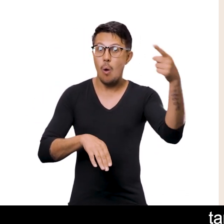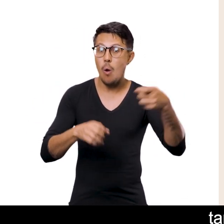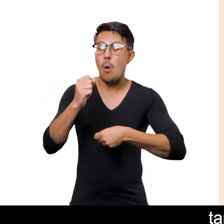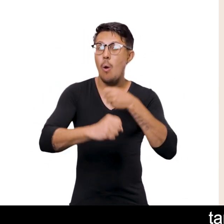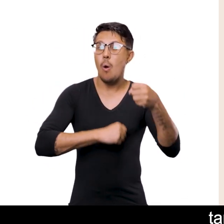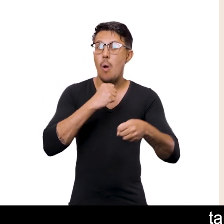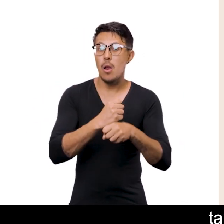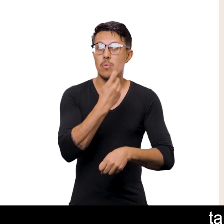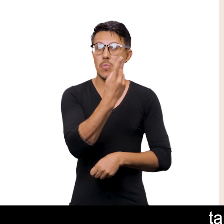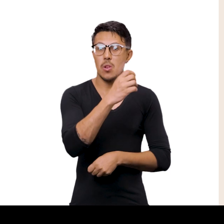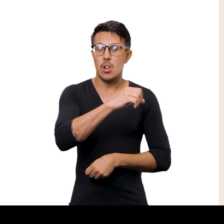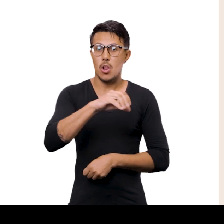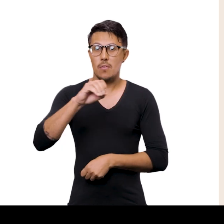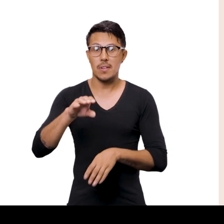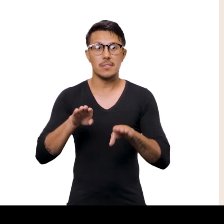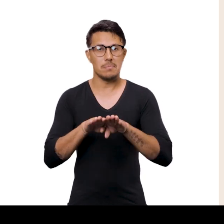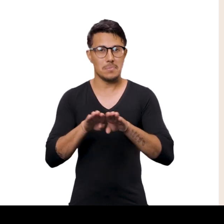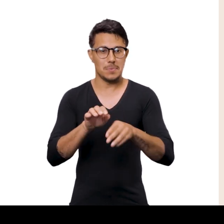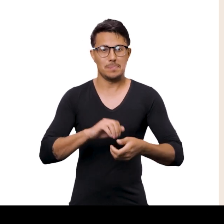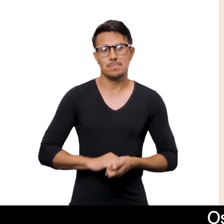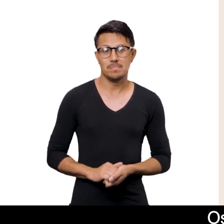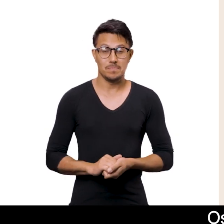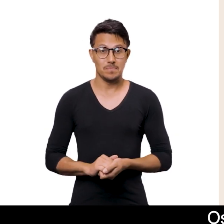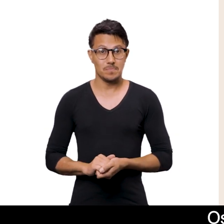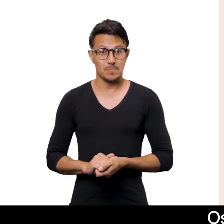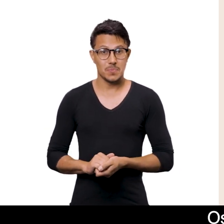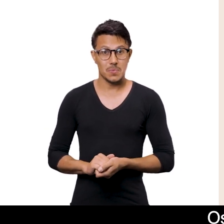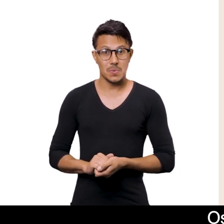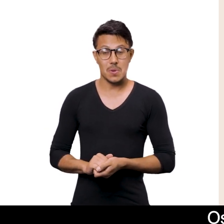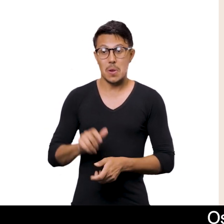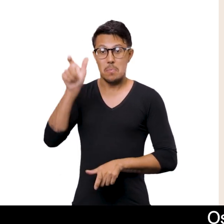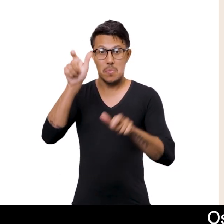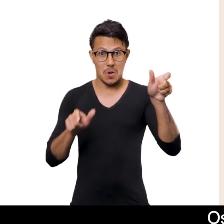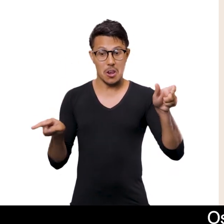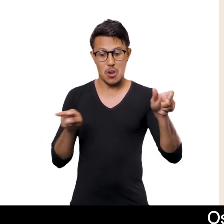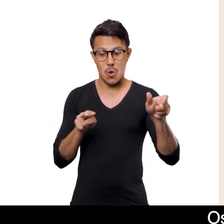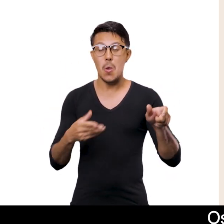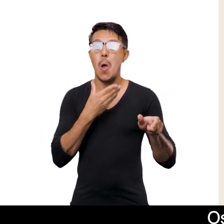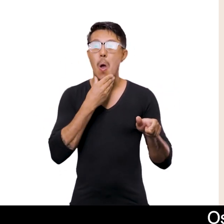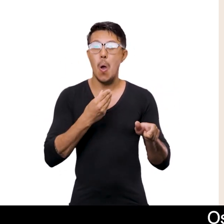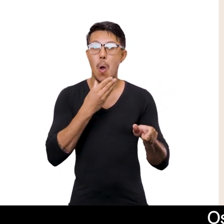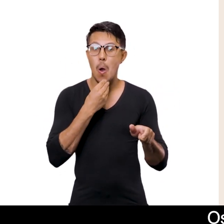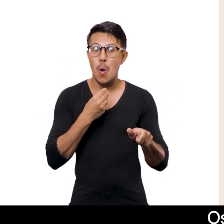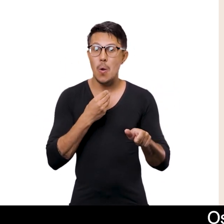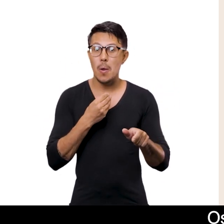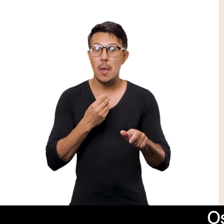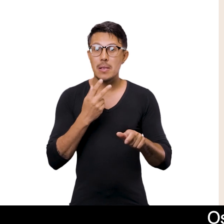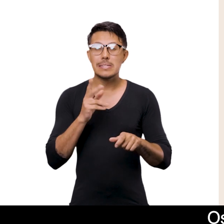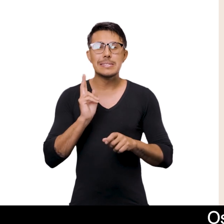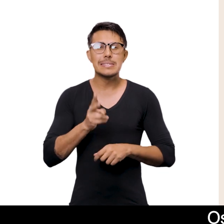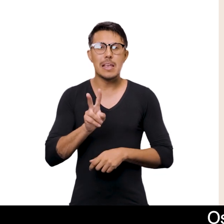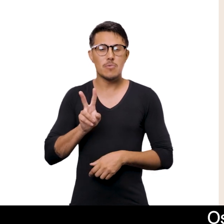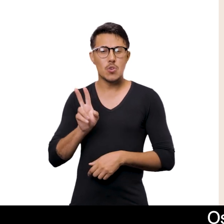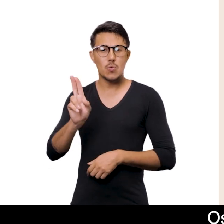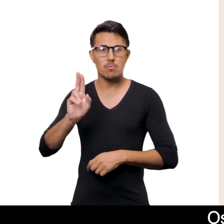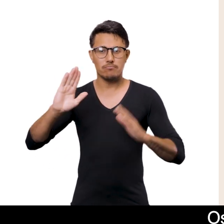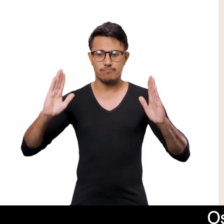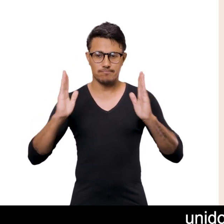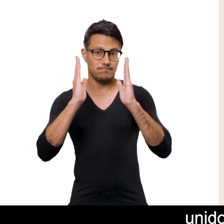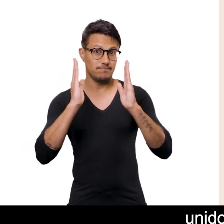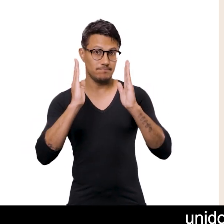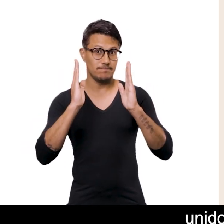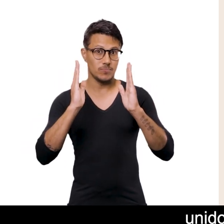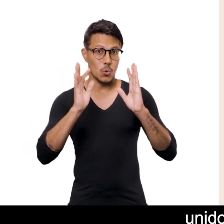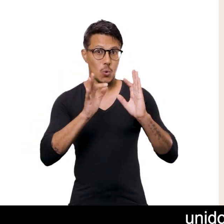seguinte, em 1990. Os dois personagens masculinos aparecem em pares,